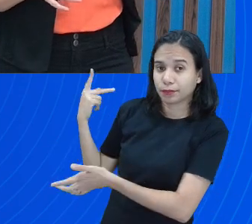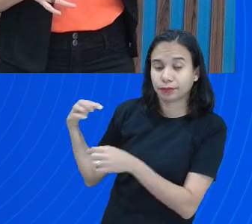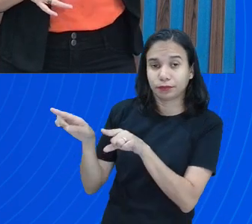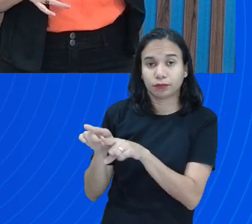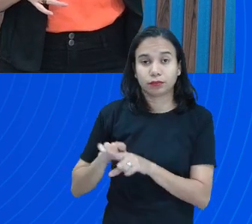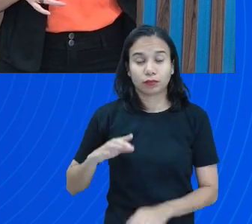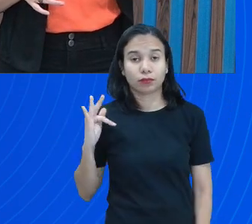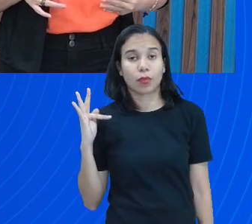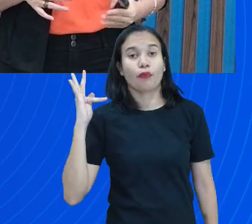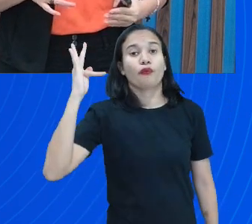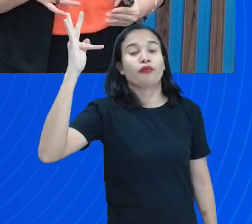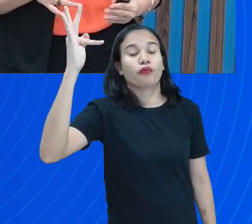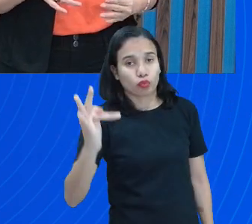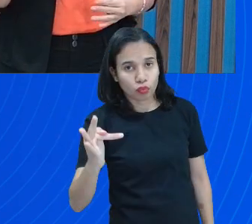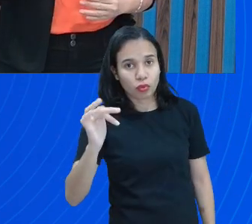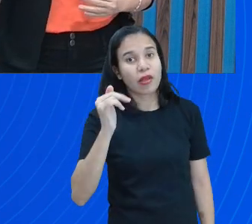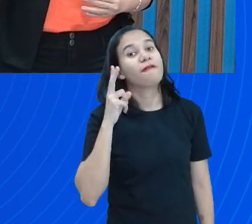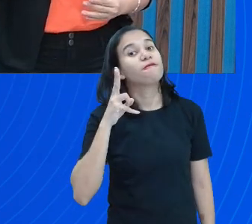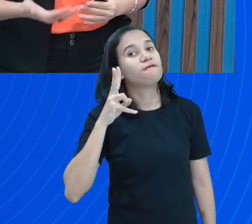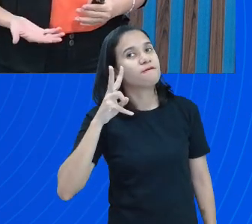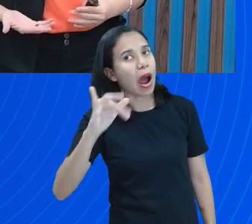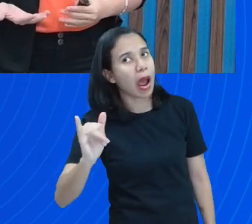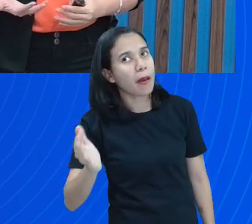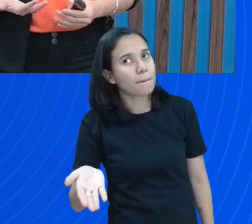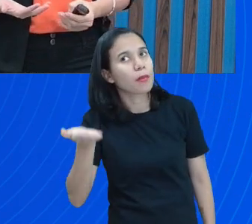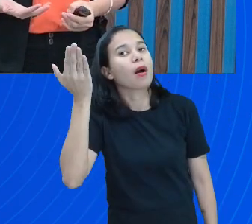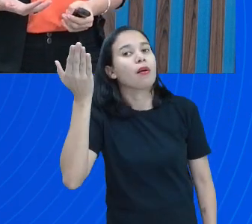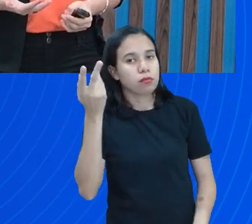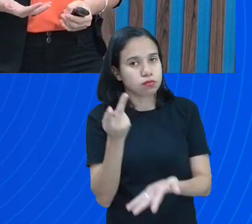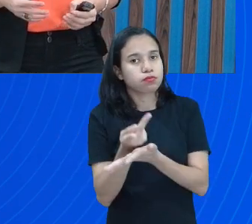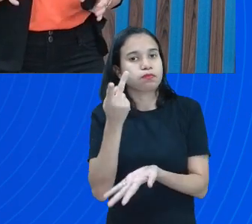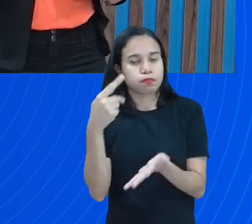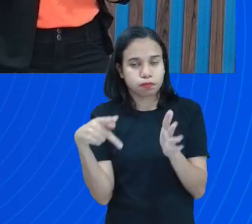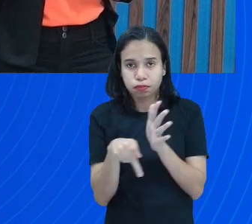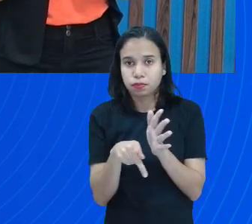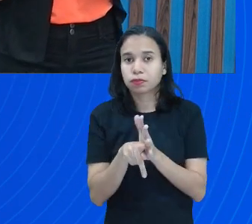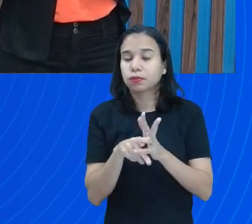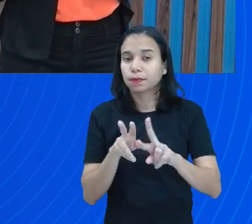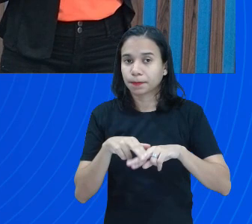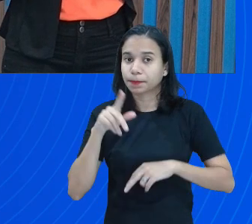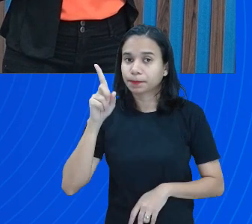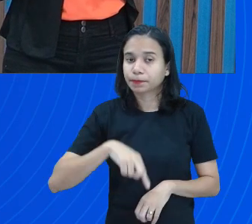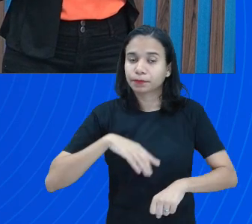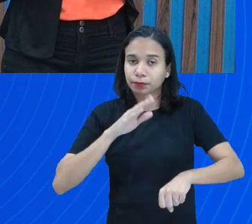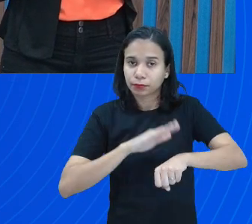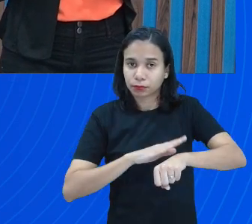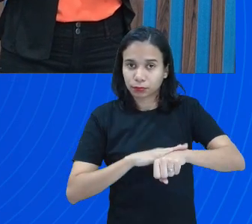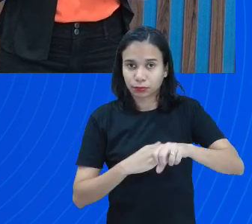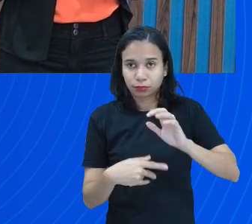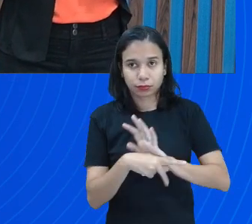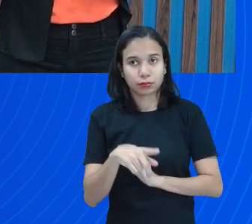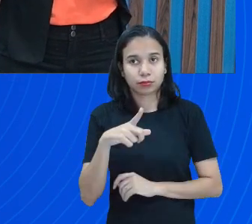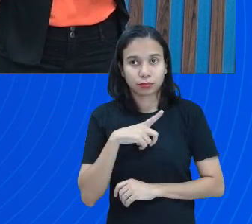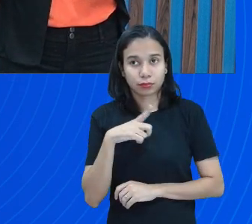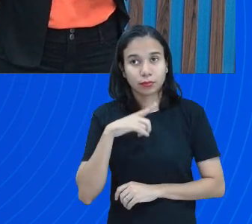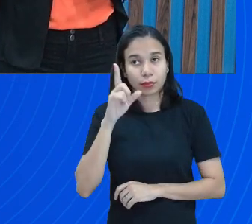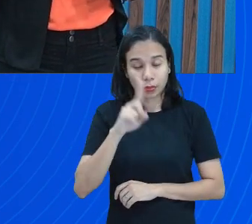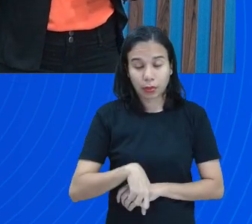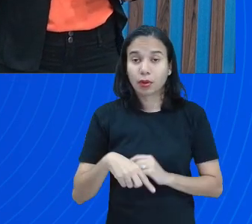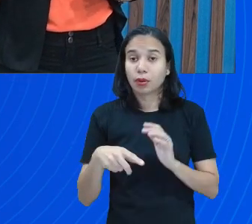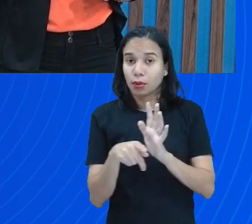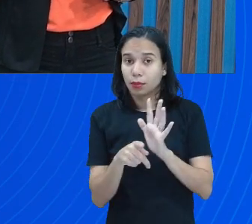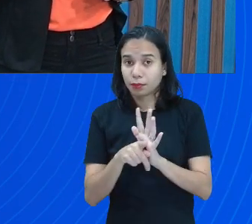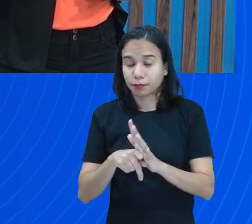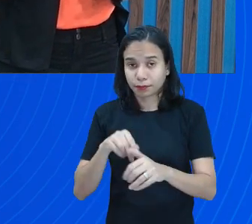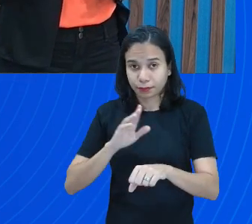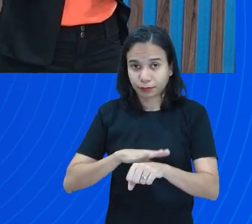também no futuro, que é algo que vai acontecer, tá certo? Então esse é o tempo do verbo, são os tempos